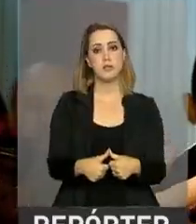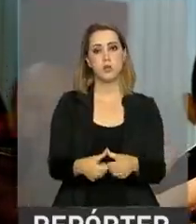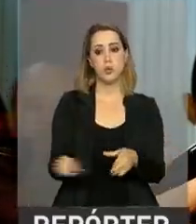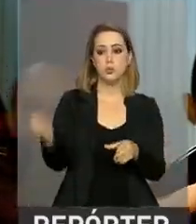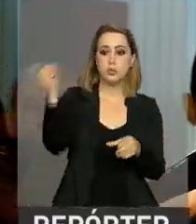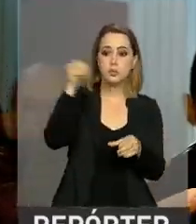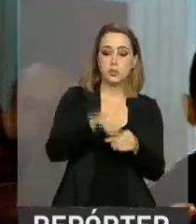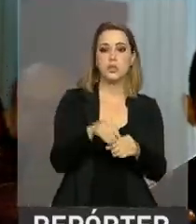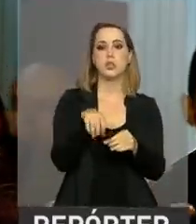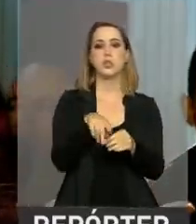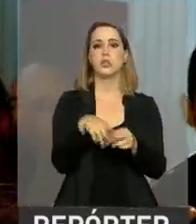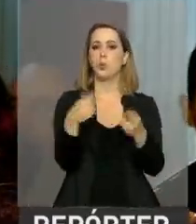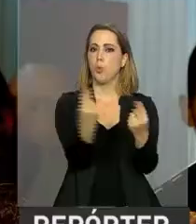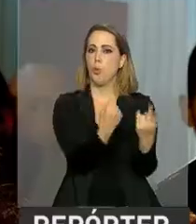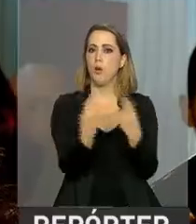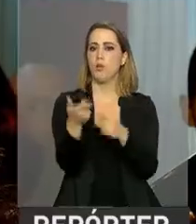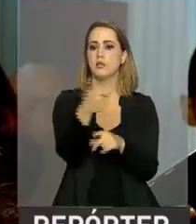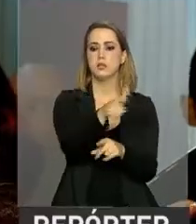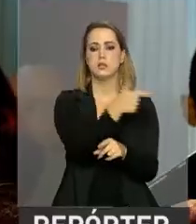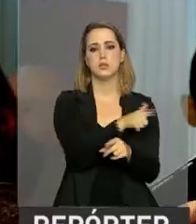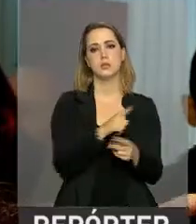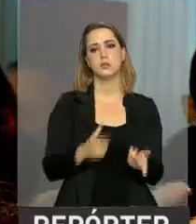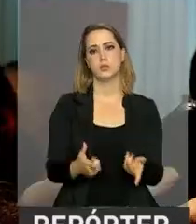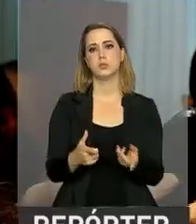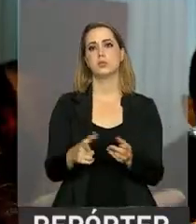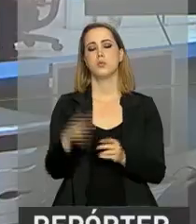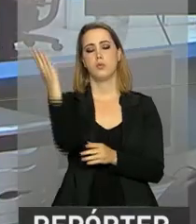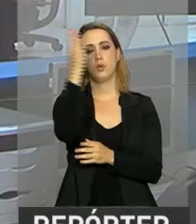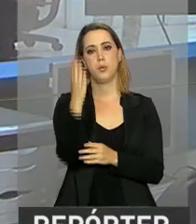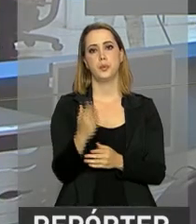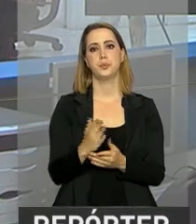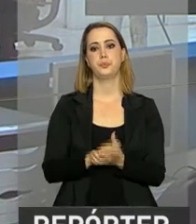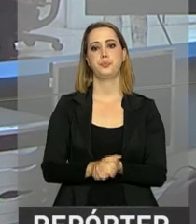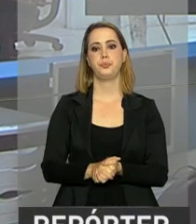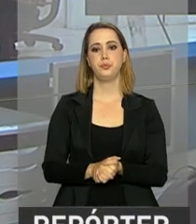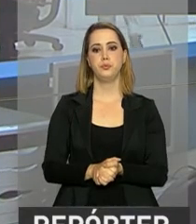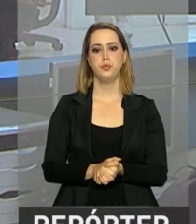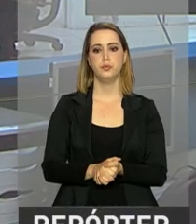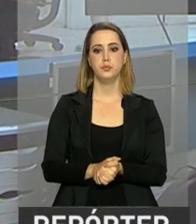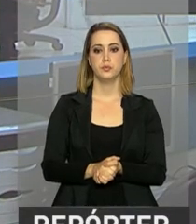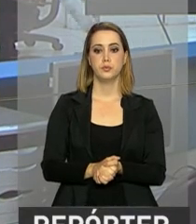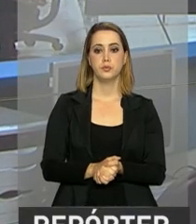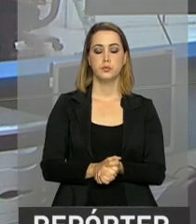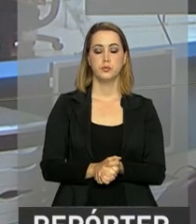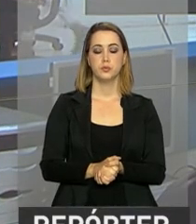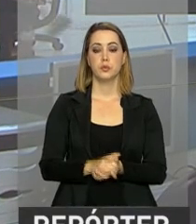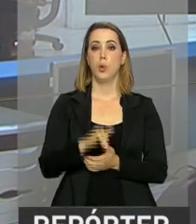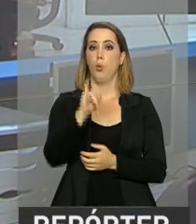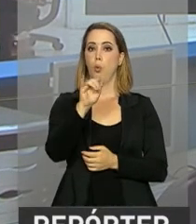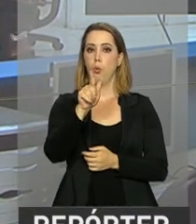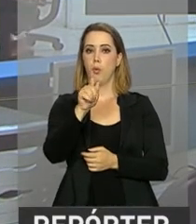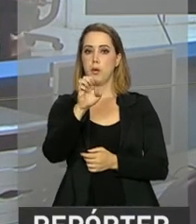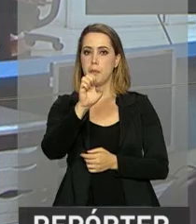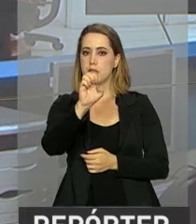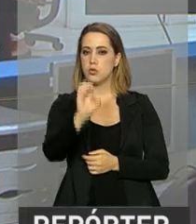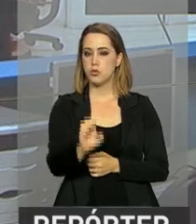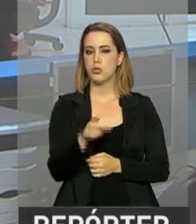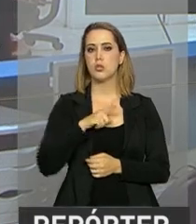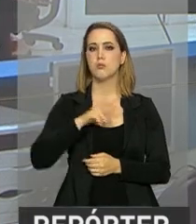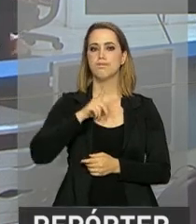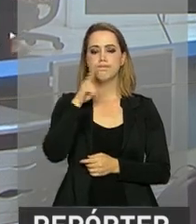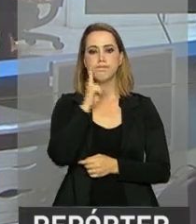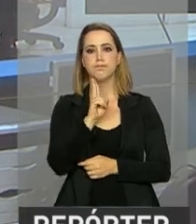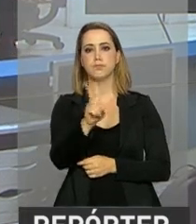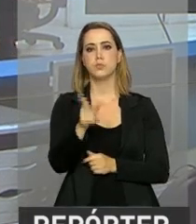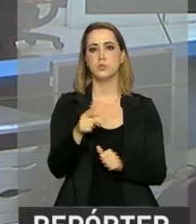das condições de outros brasileiros que são atendidos por esse programa. O O IBGE revisou para cima o crescimento da economia